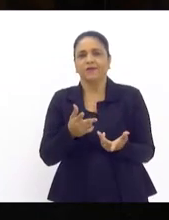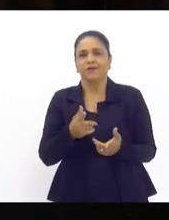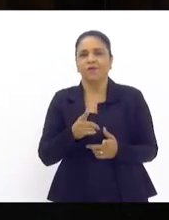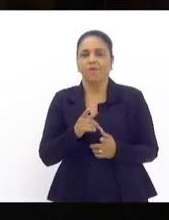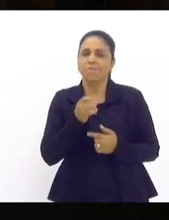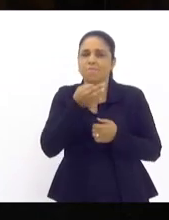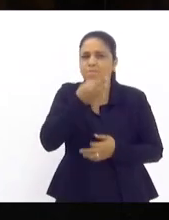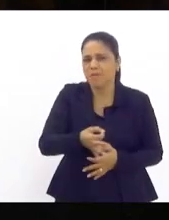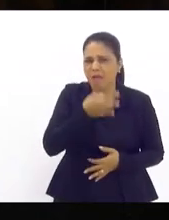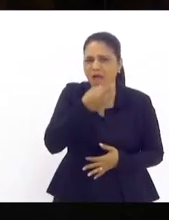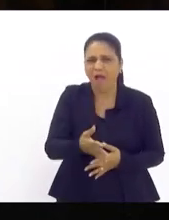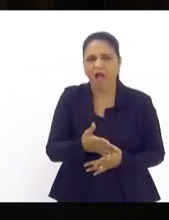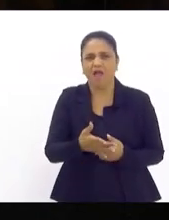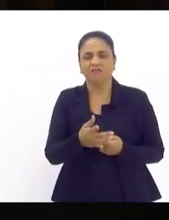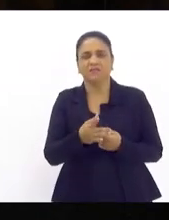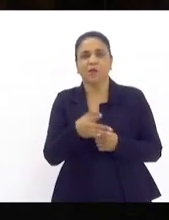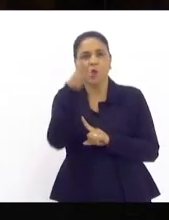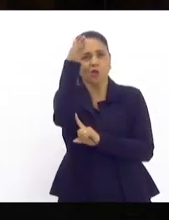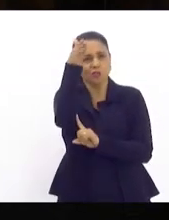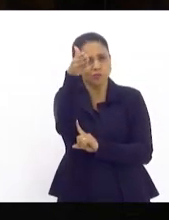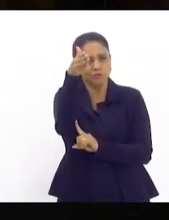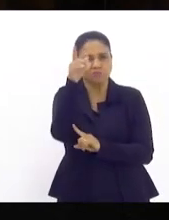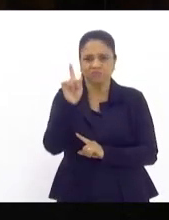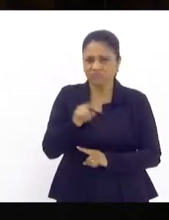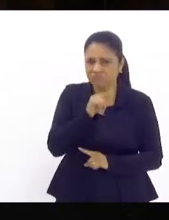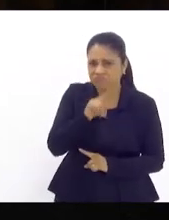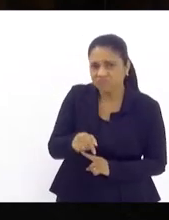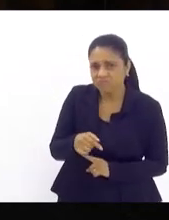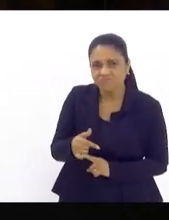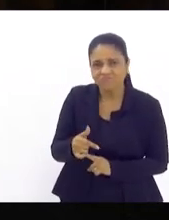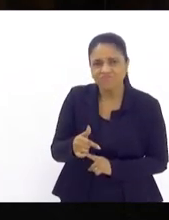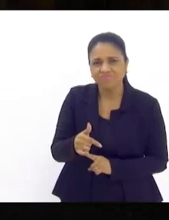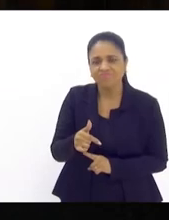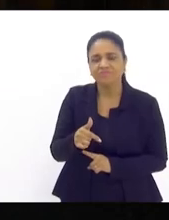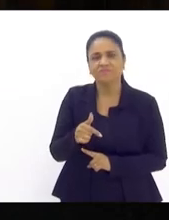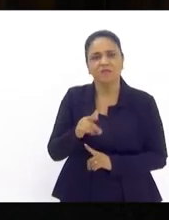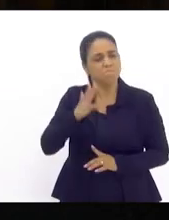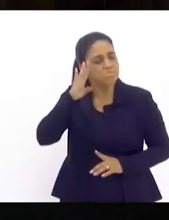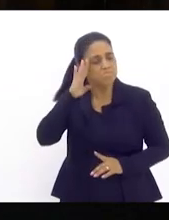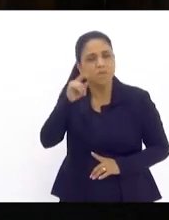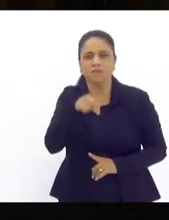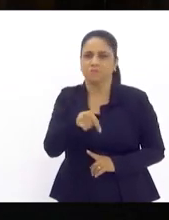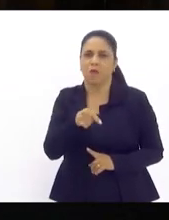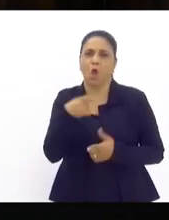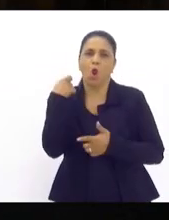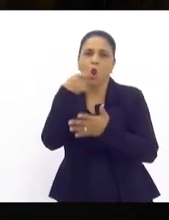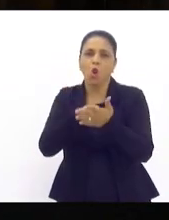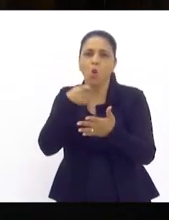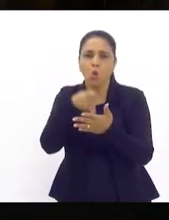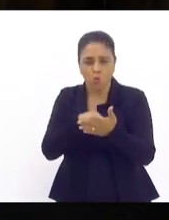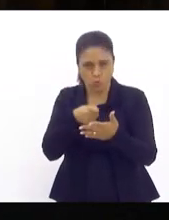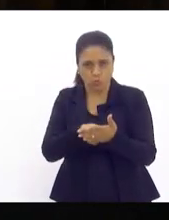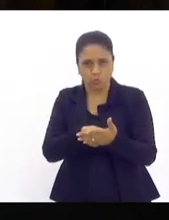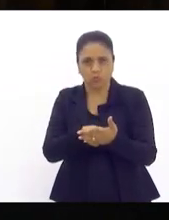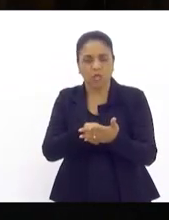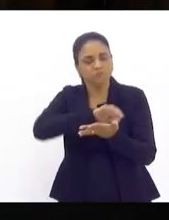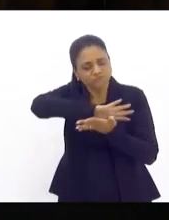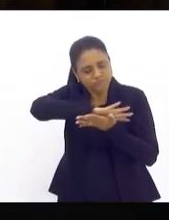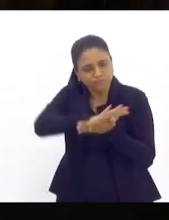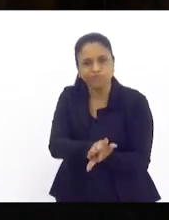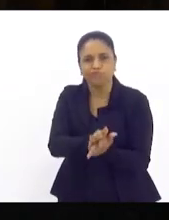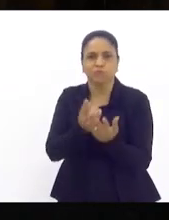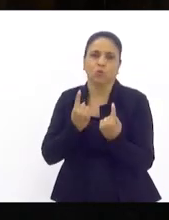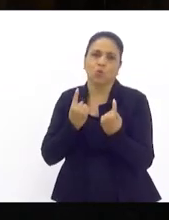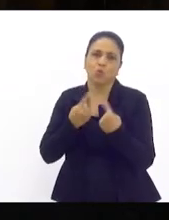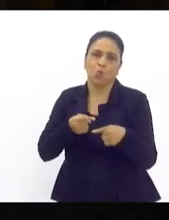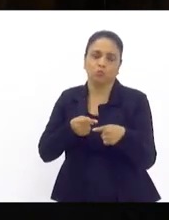né? Negar hospedagem em hotéis é de uma forma fundamental. Ou seja, é preciso combater o racismo